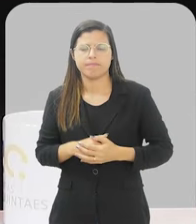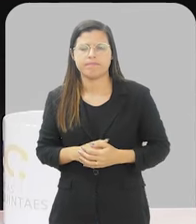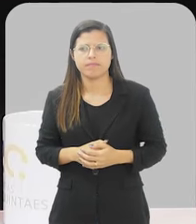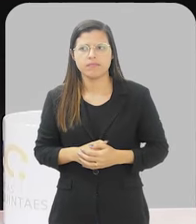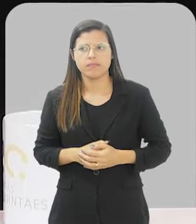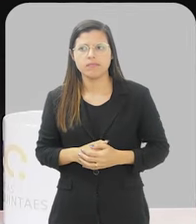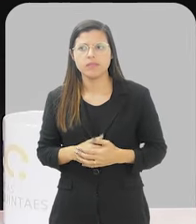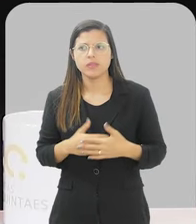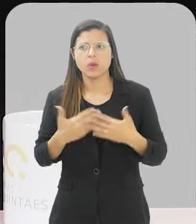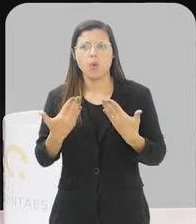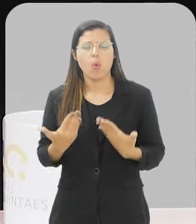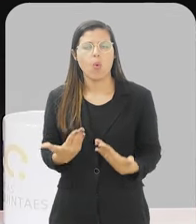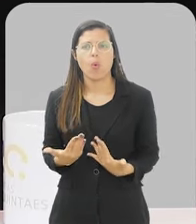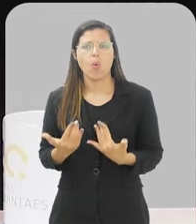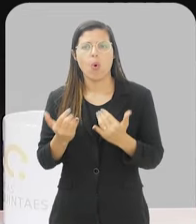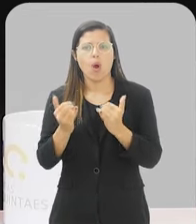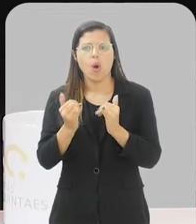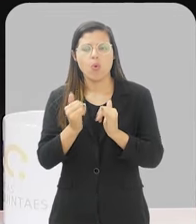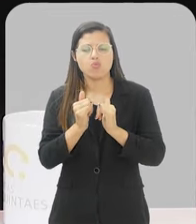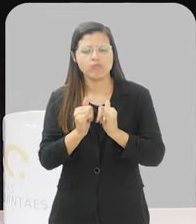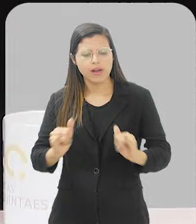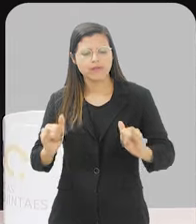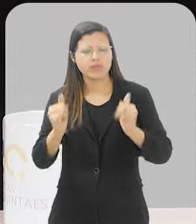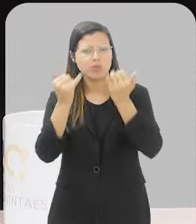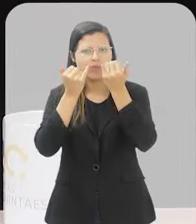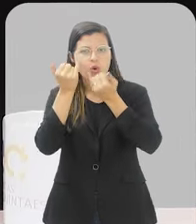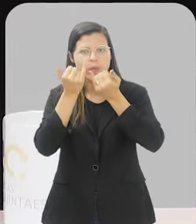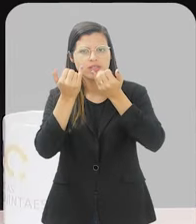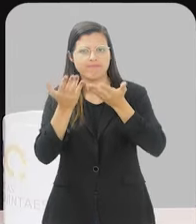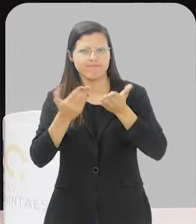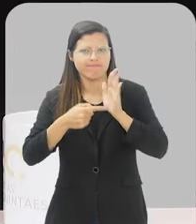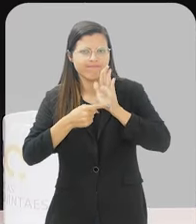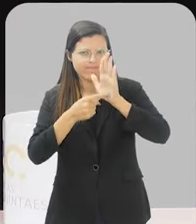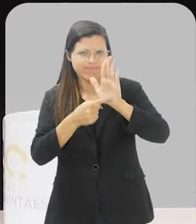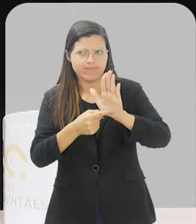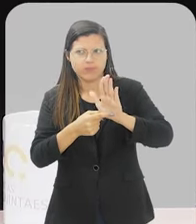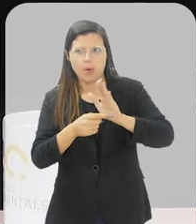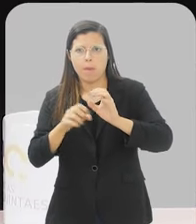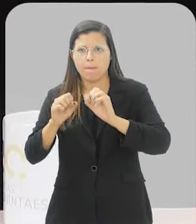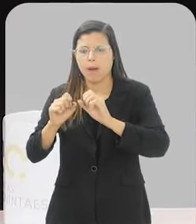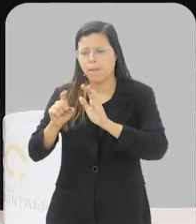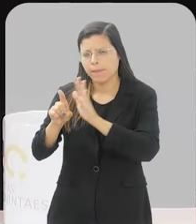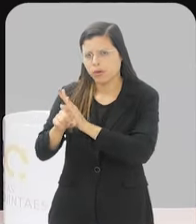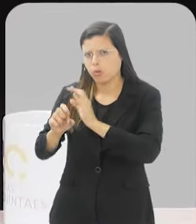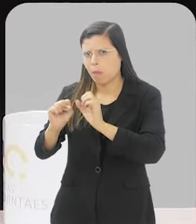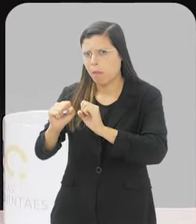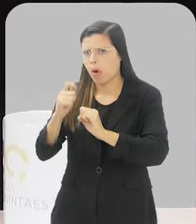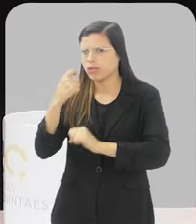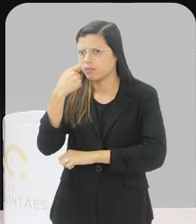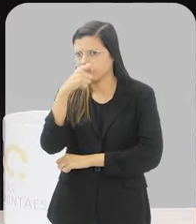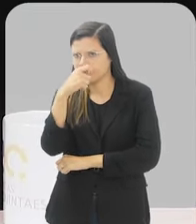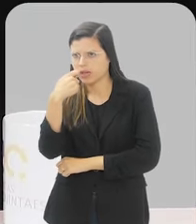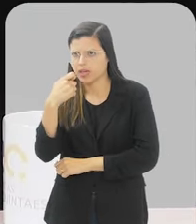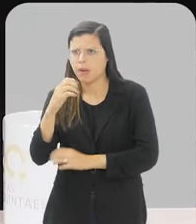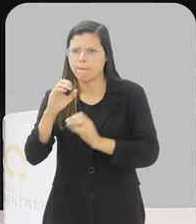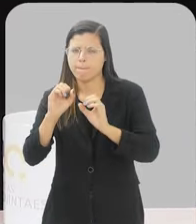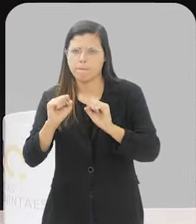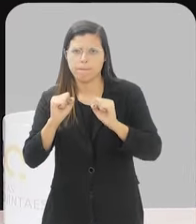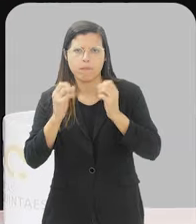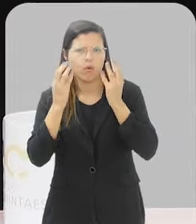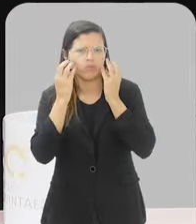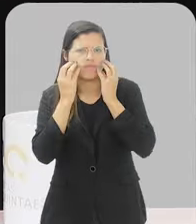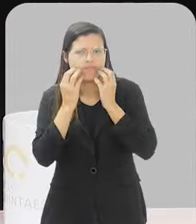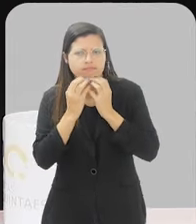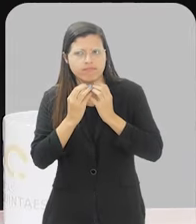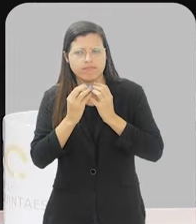qual a mensagem que ele quer passar. Uhum. E aí eu pergunto, pode-se usar uma maquiagem, pode-se usar um